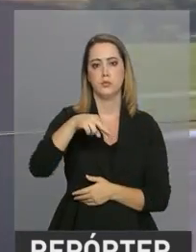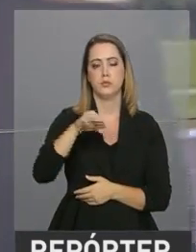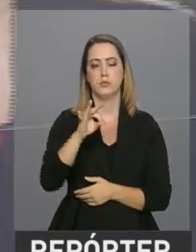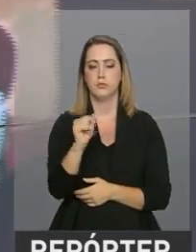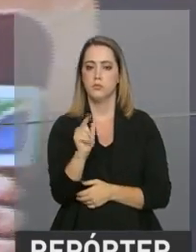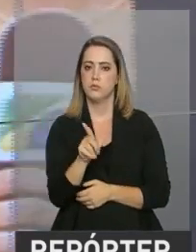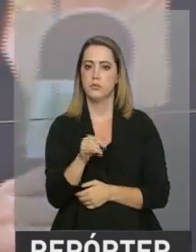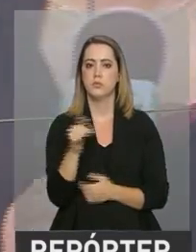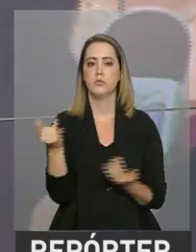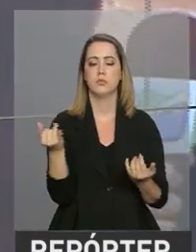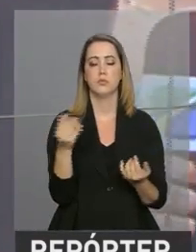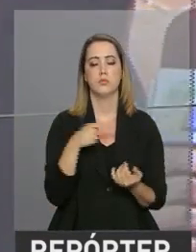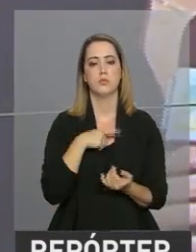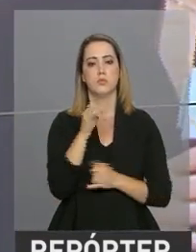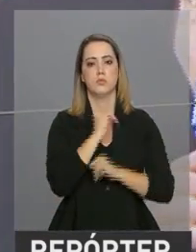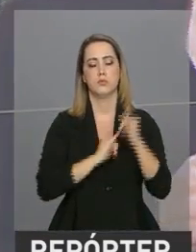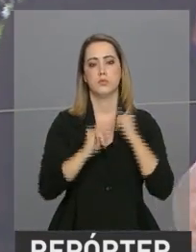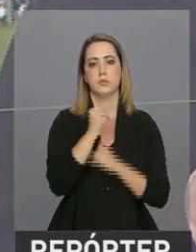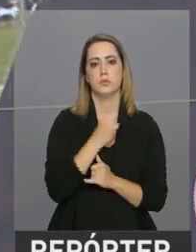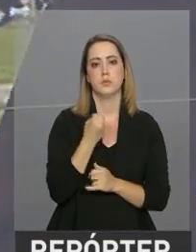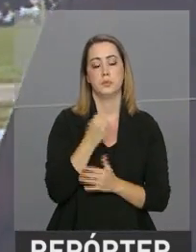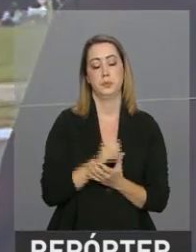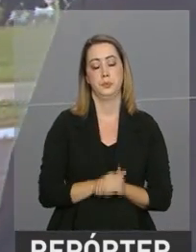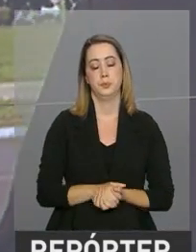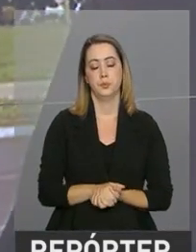Mello tem ao vivo para a gente as informações. Olá, Natália.